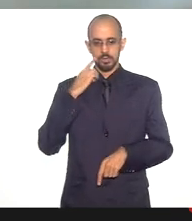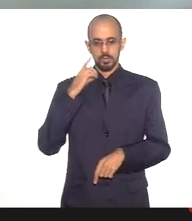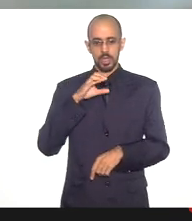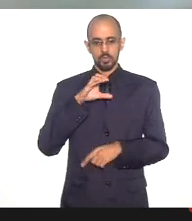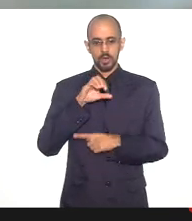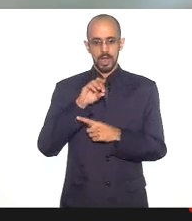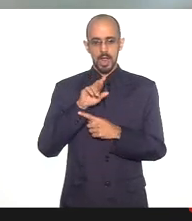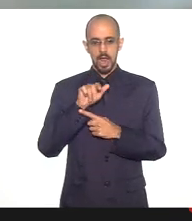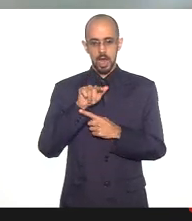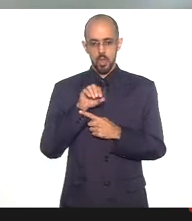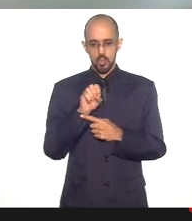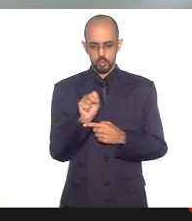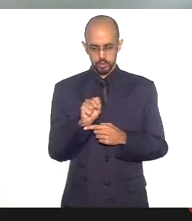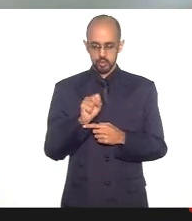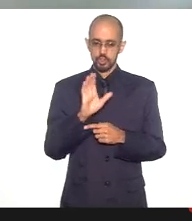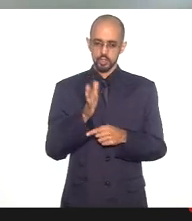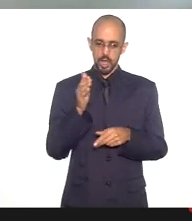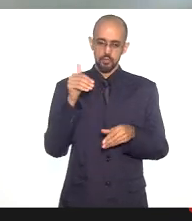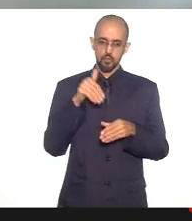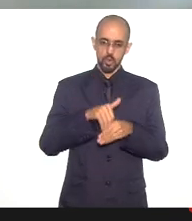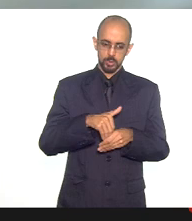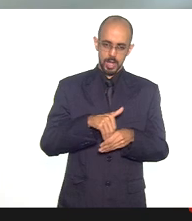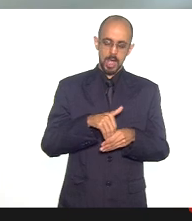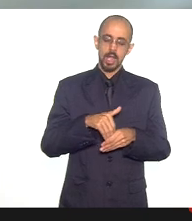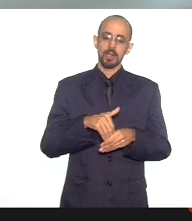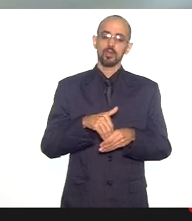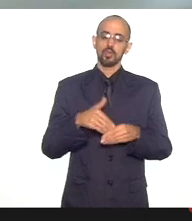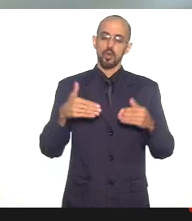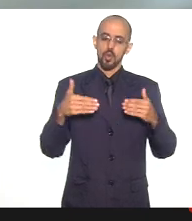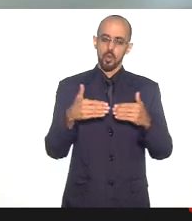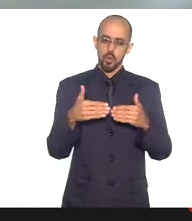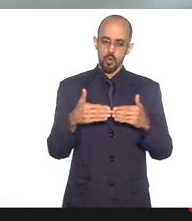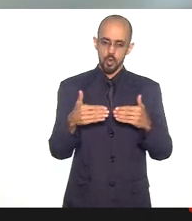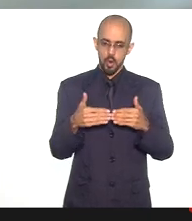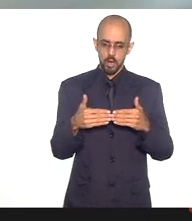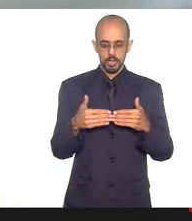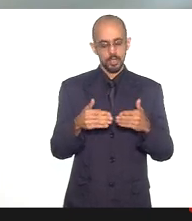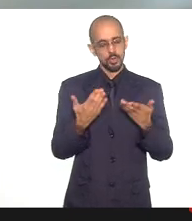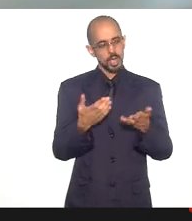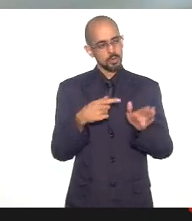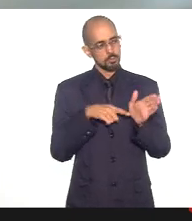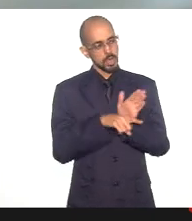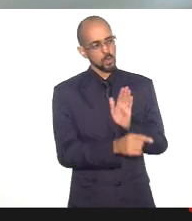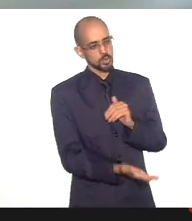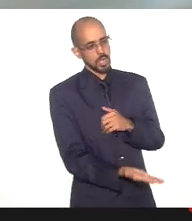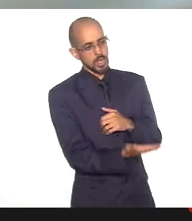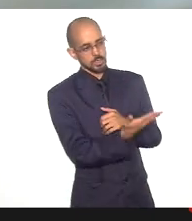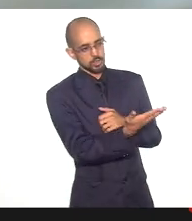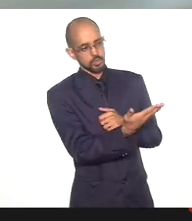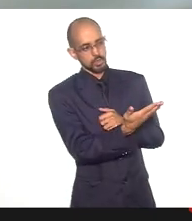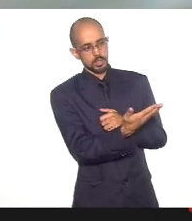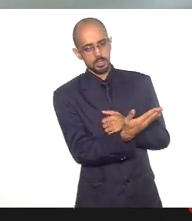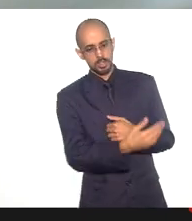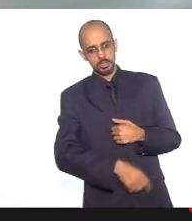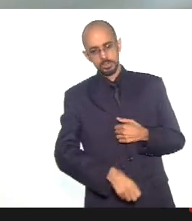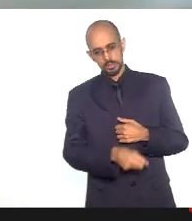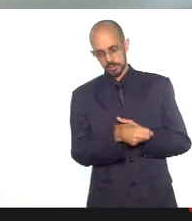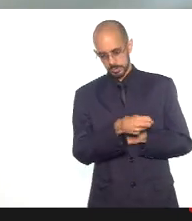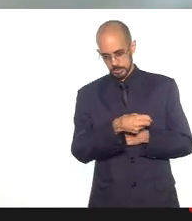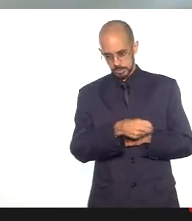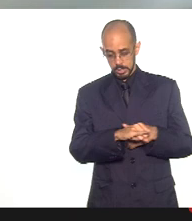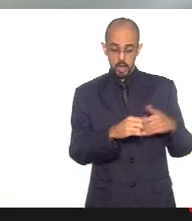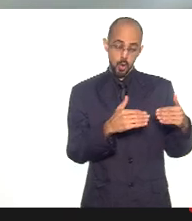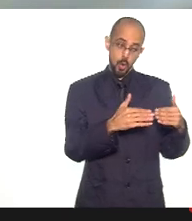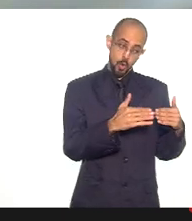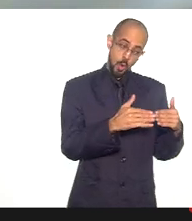Carlos, já votaram favoráveis. Eu queria perguntar à Vossa Excelência se a senhora